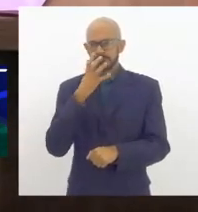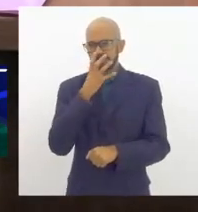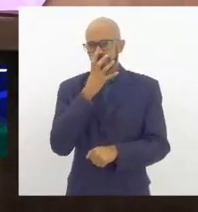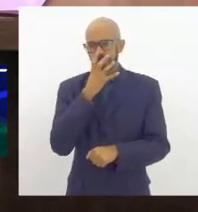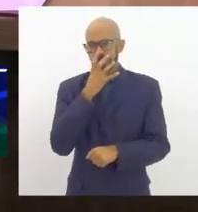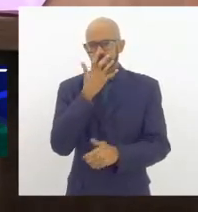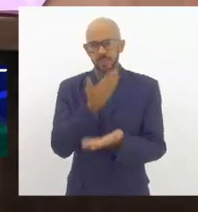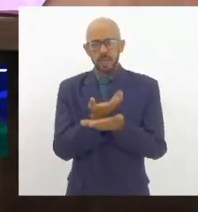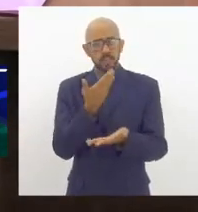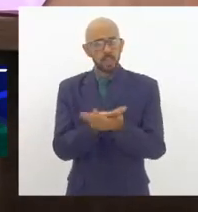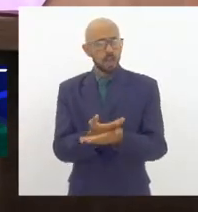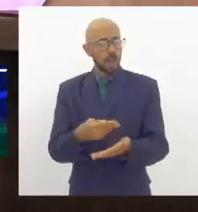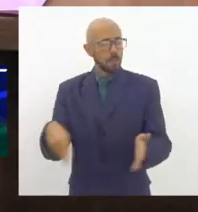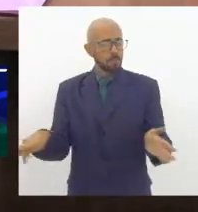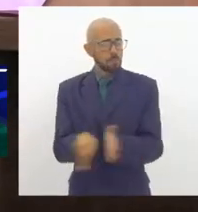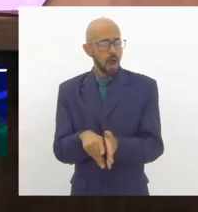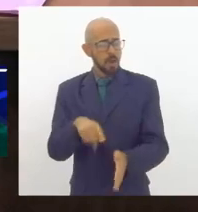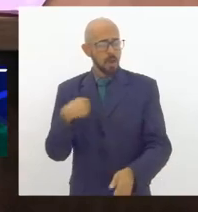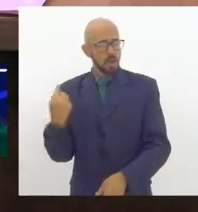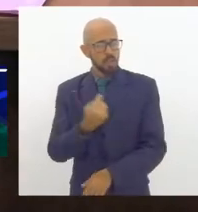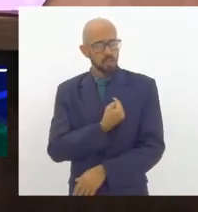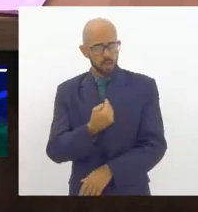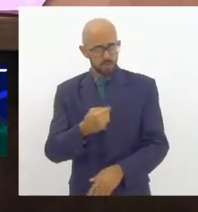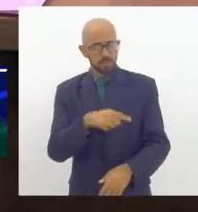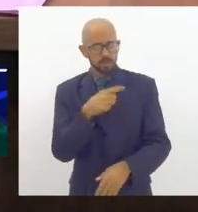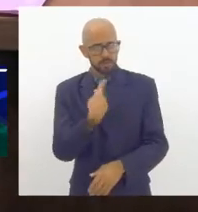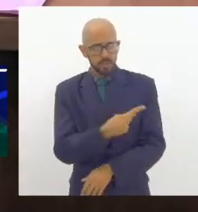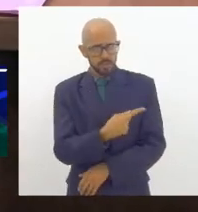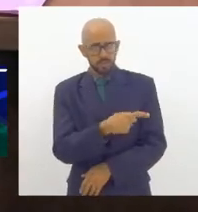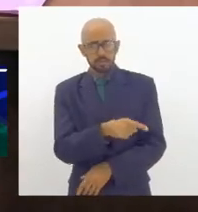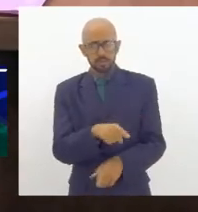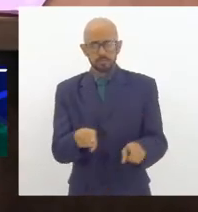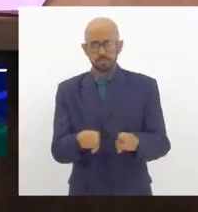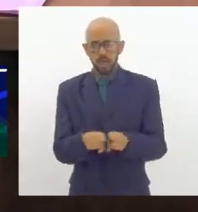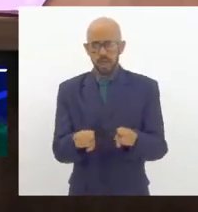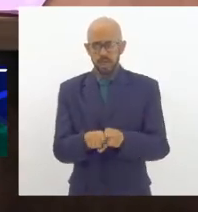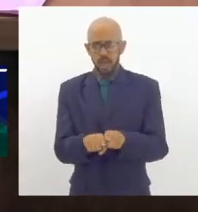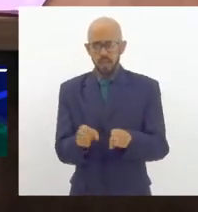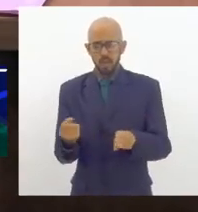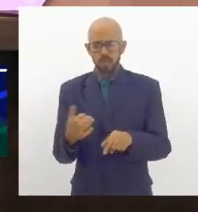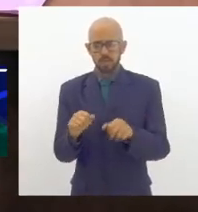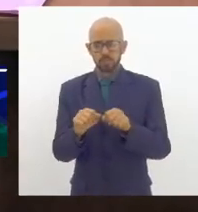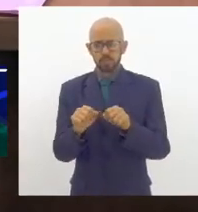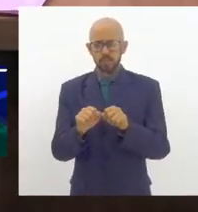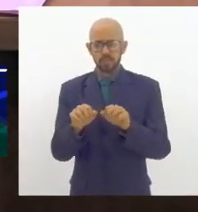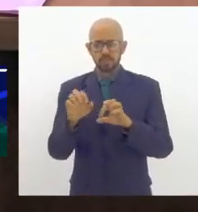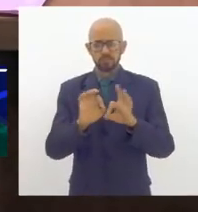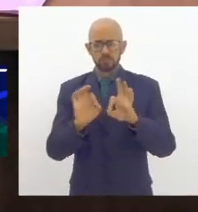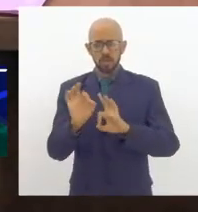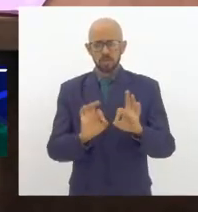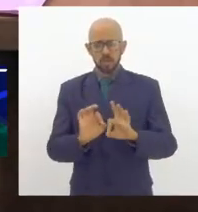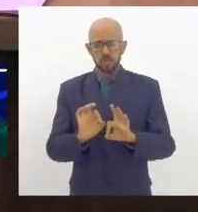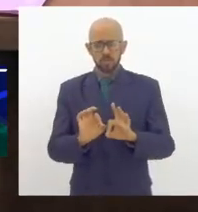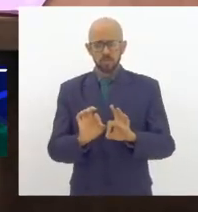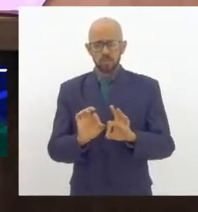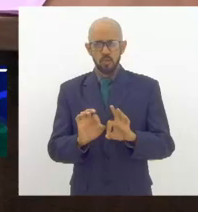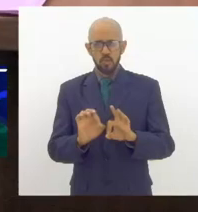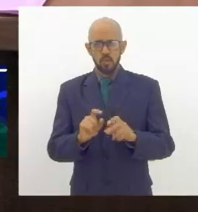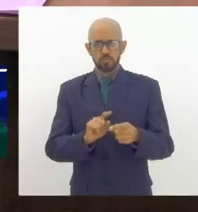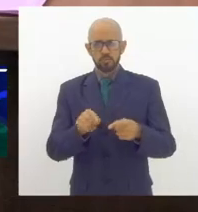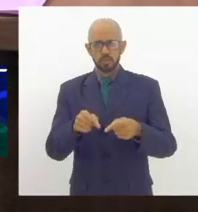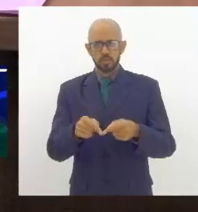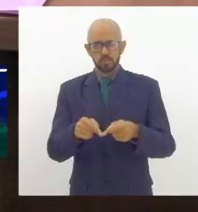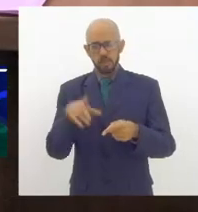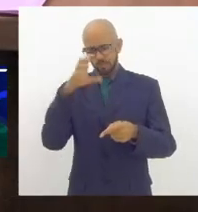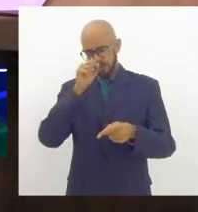que a escola é deles de fato a escola é deles e quando a gente traz esse projeto que tem um cunho de aprender a